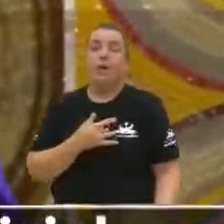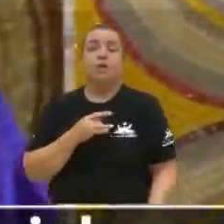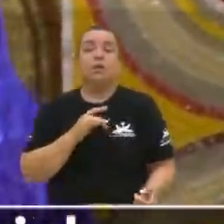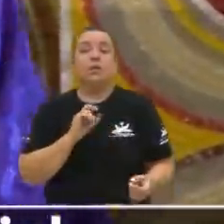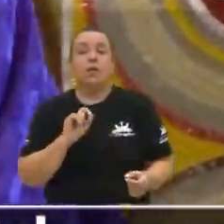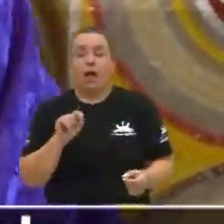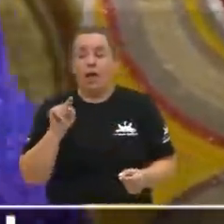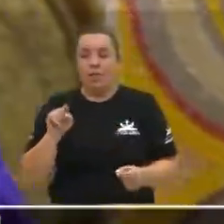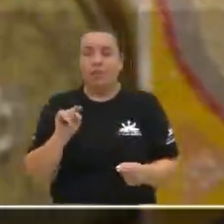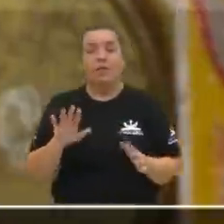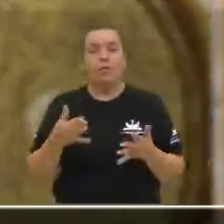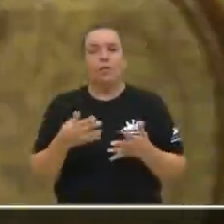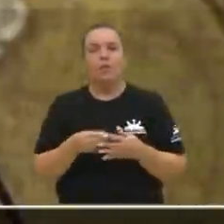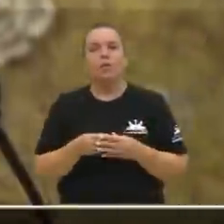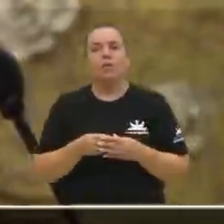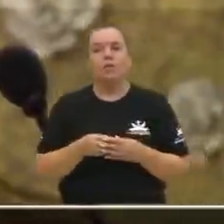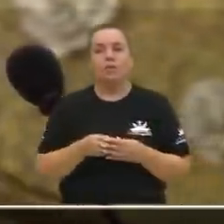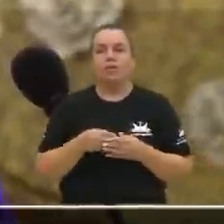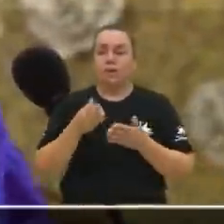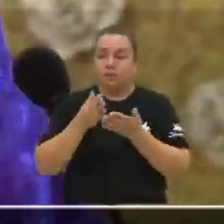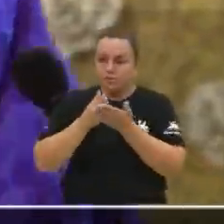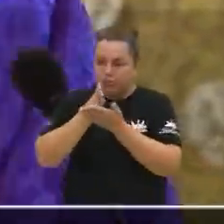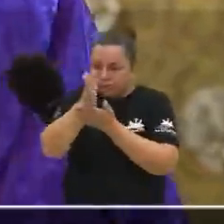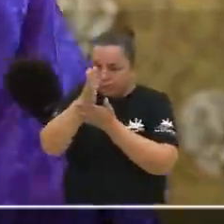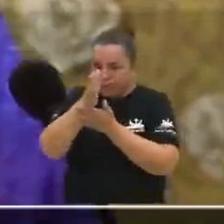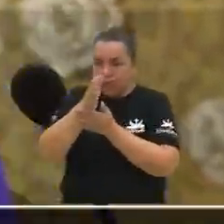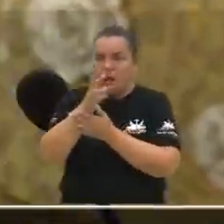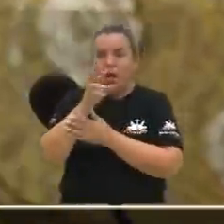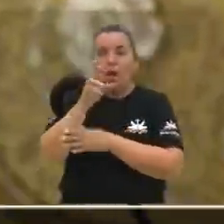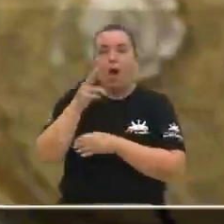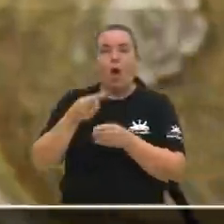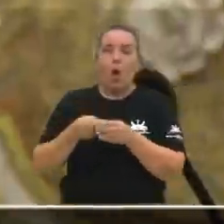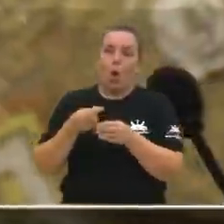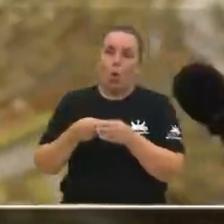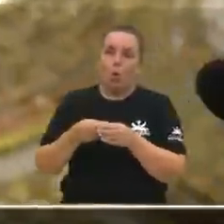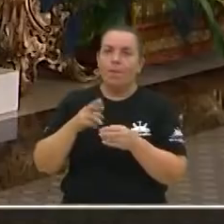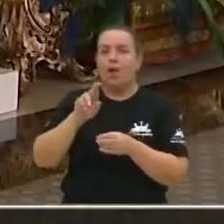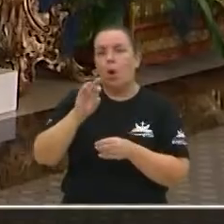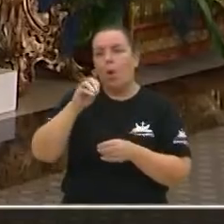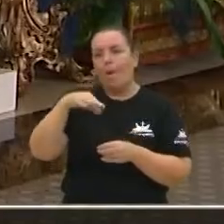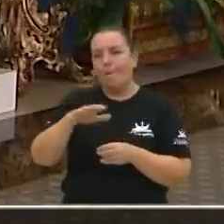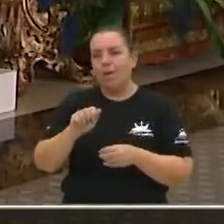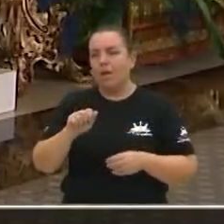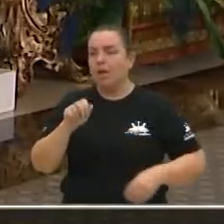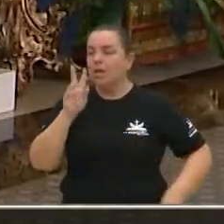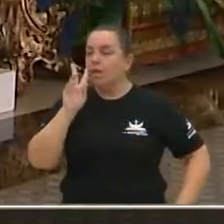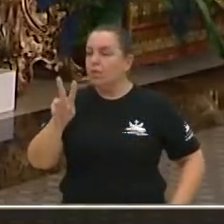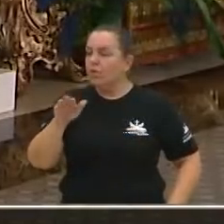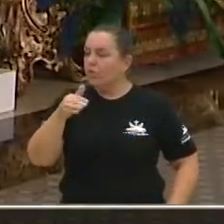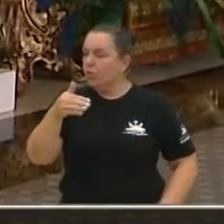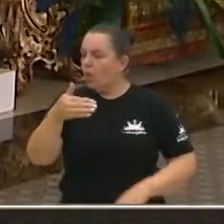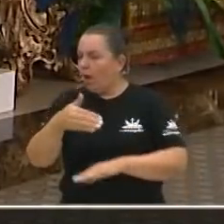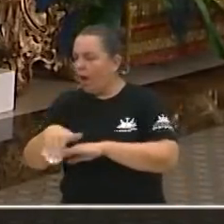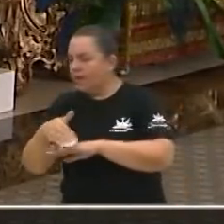foi quando Roma Roma ele se deteve pelas estradas